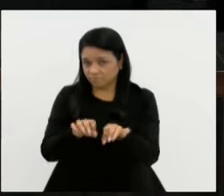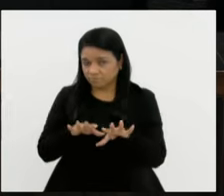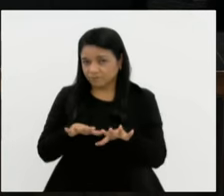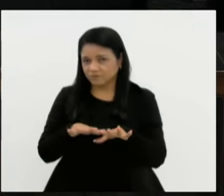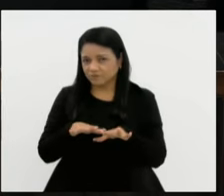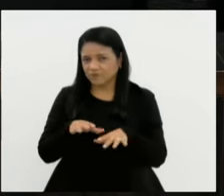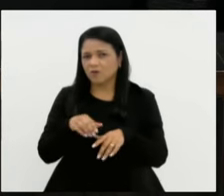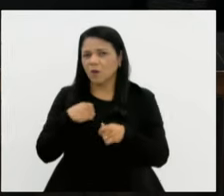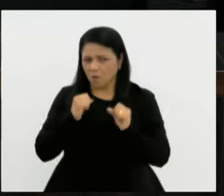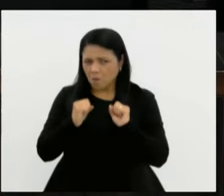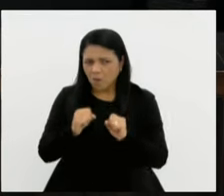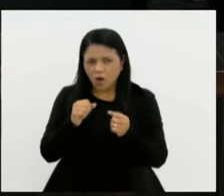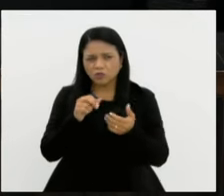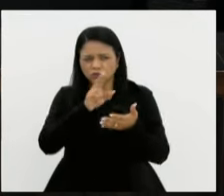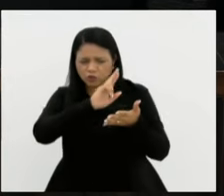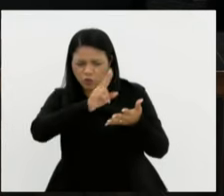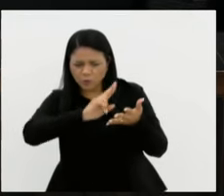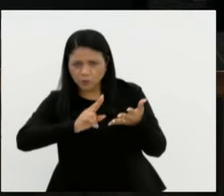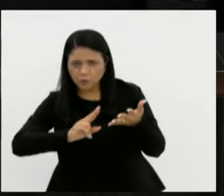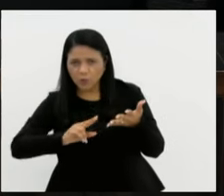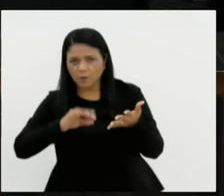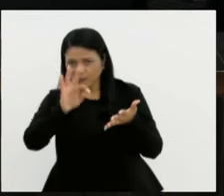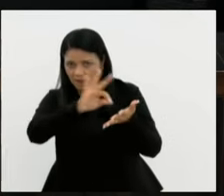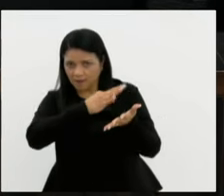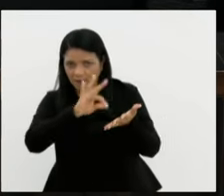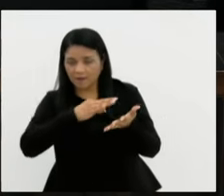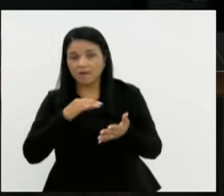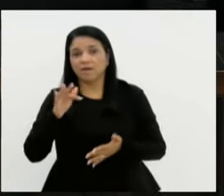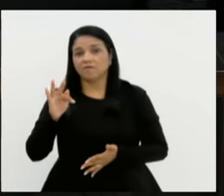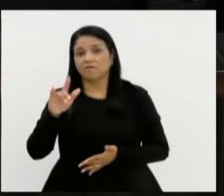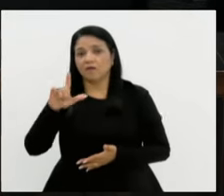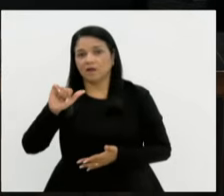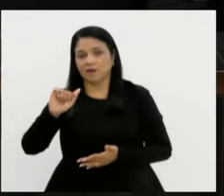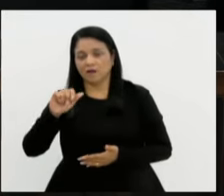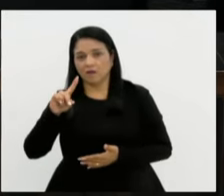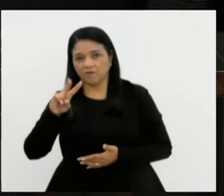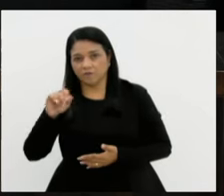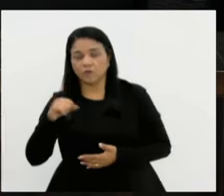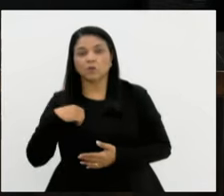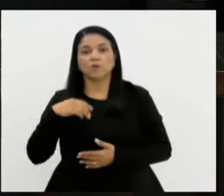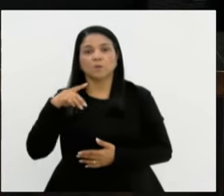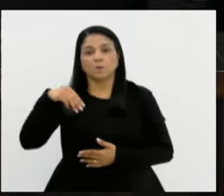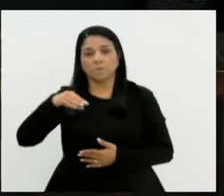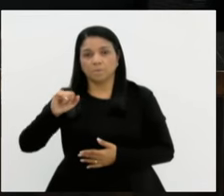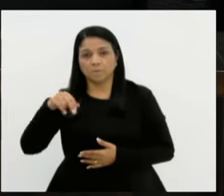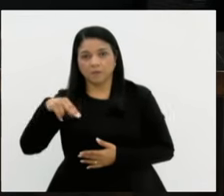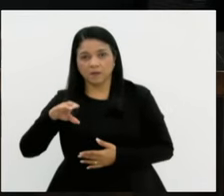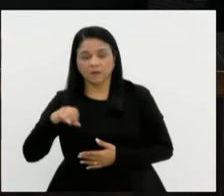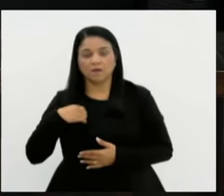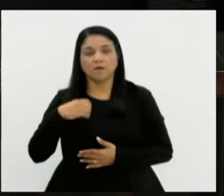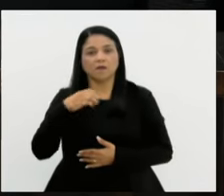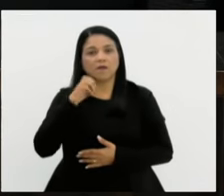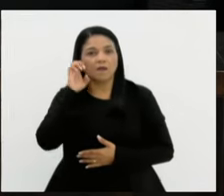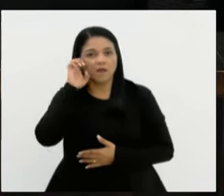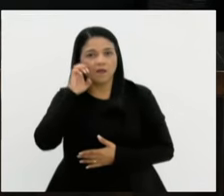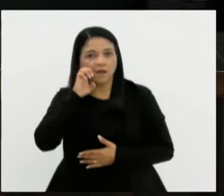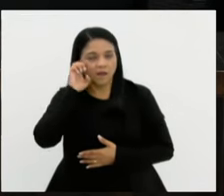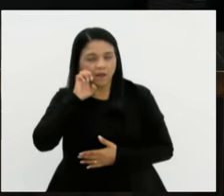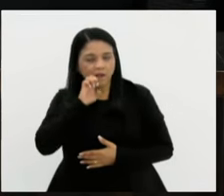ler o nome dos que assinaram a emenda? Posso. Flávio Serafini, Carlos Mink, Élica Takimoto, Verônica